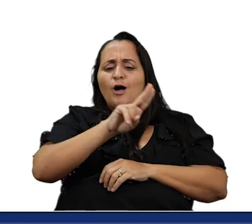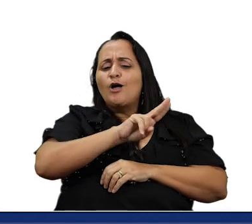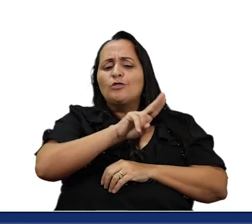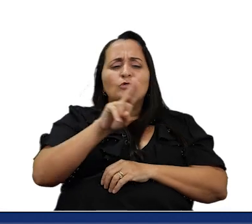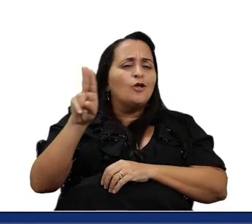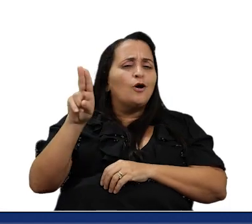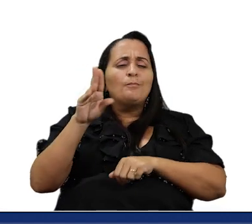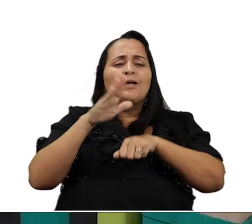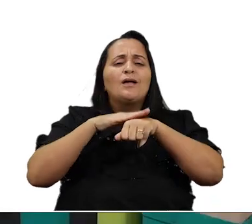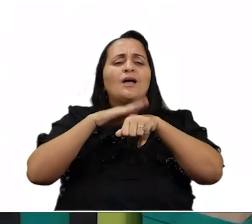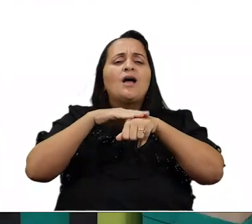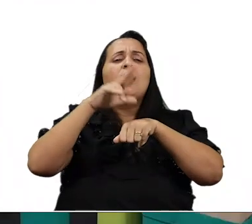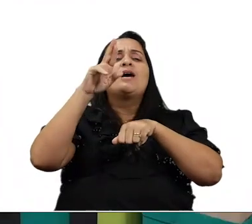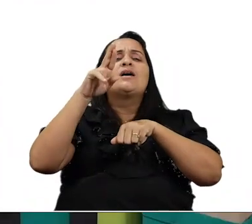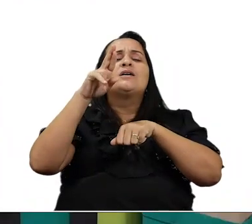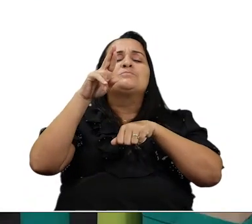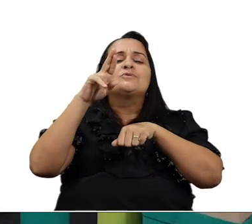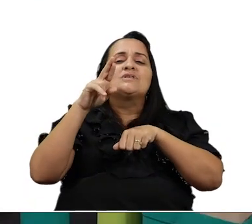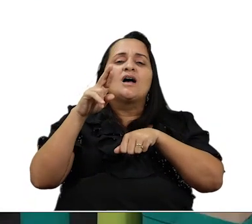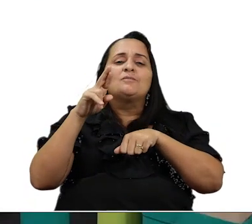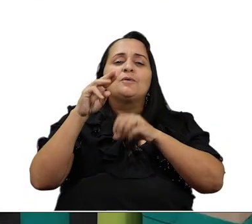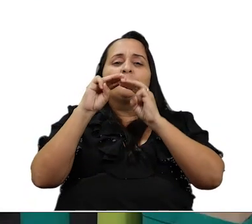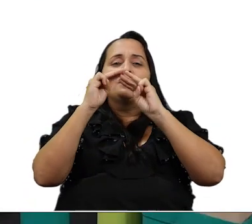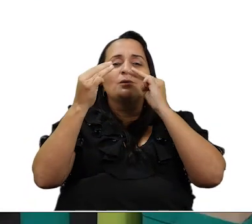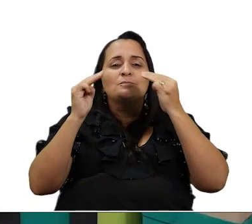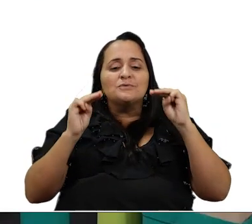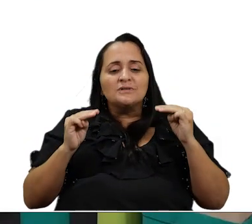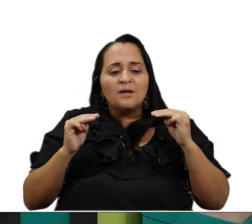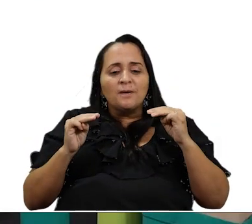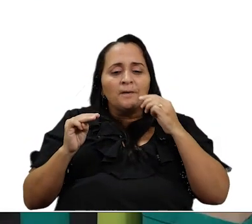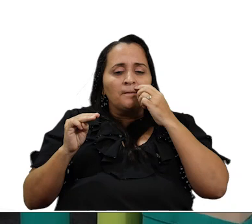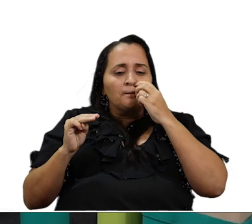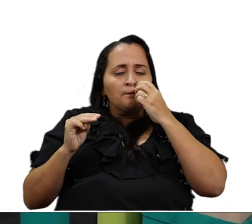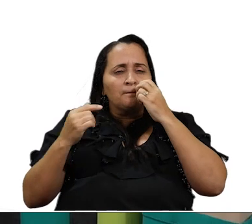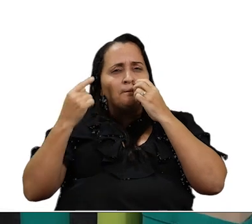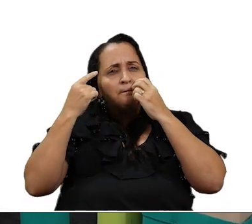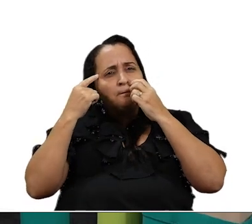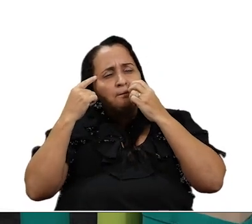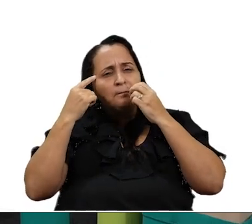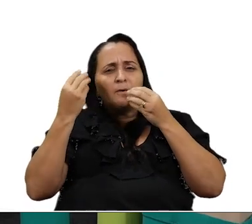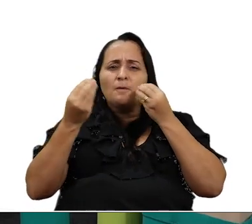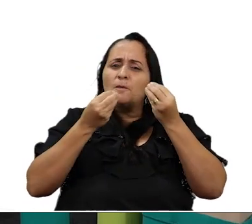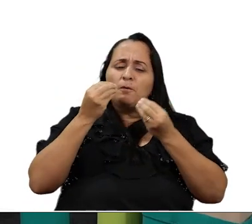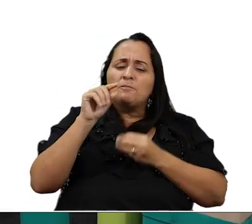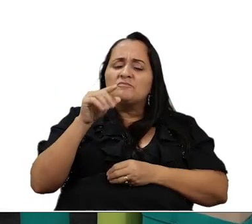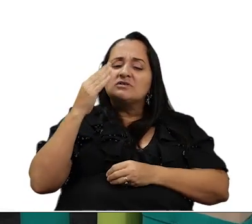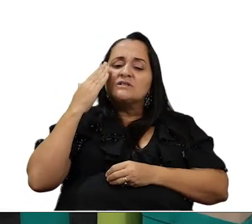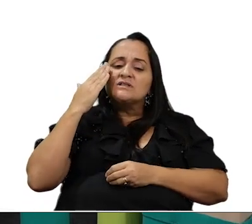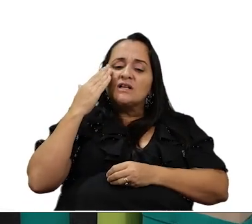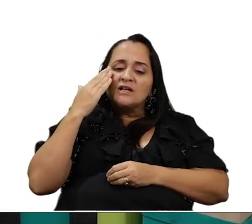museu. O nome responsável pelo museu. Nossa, como é que você vai fazer